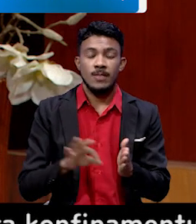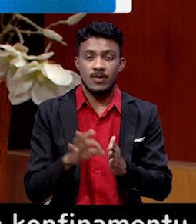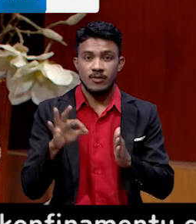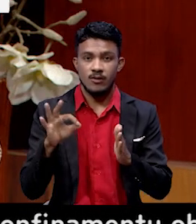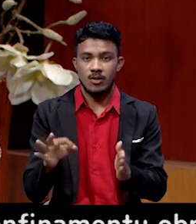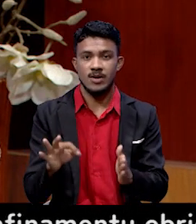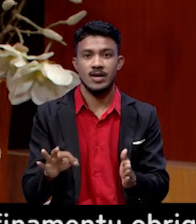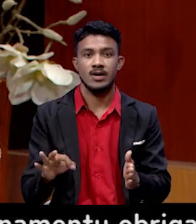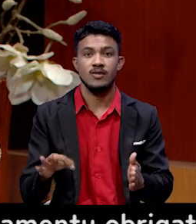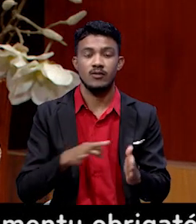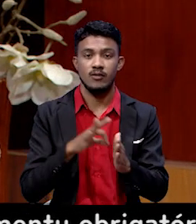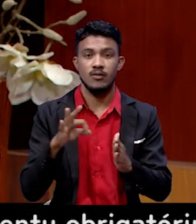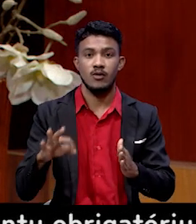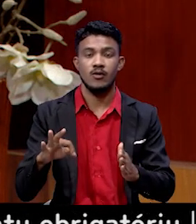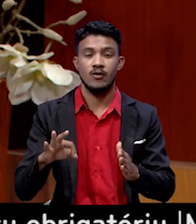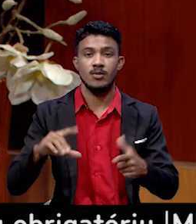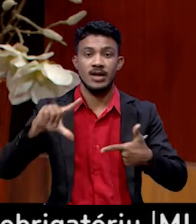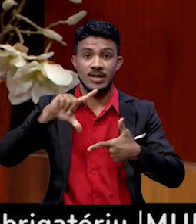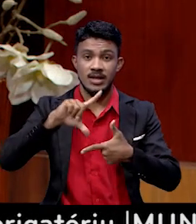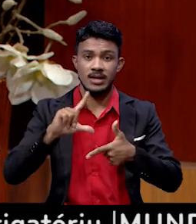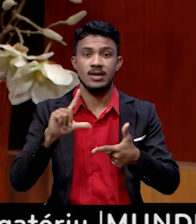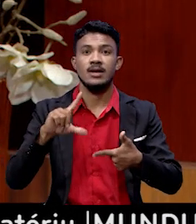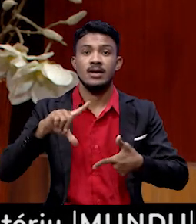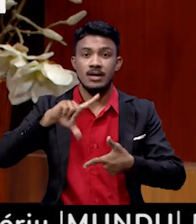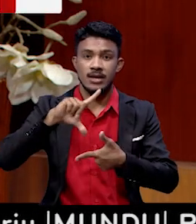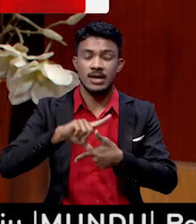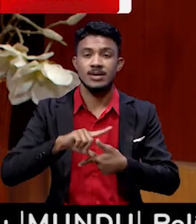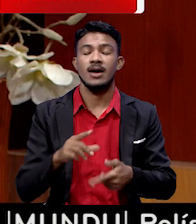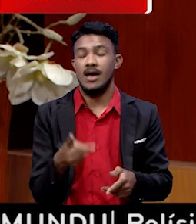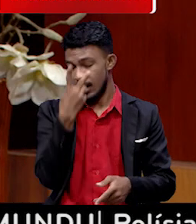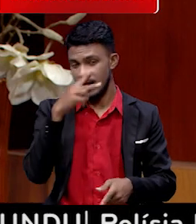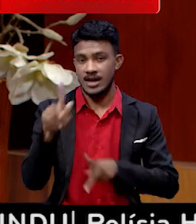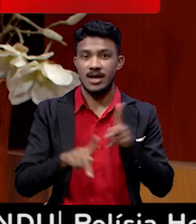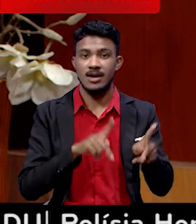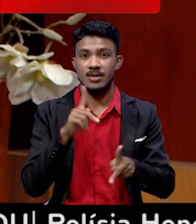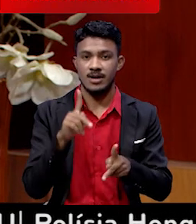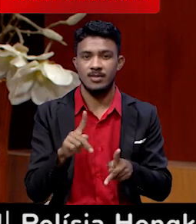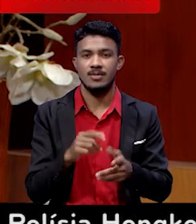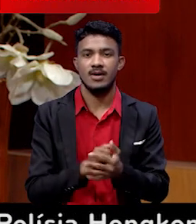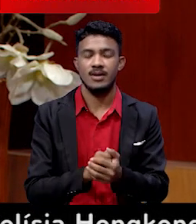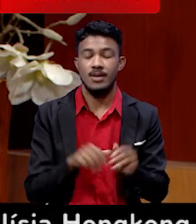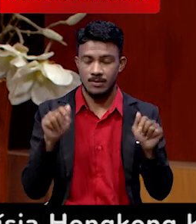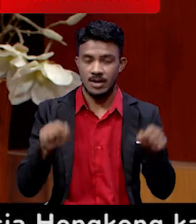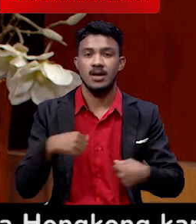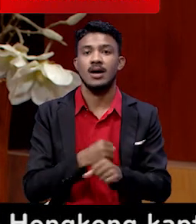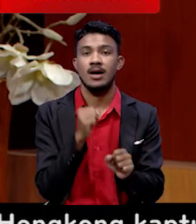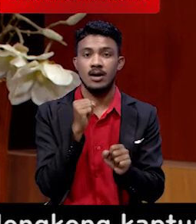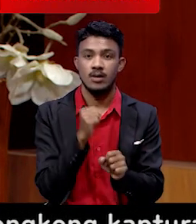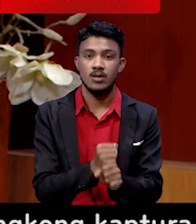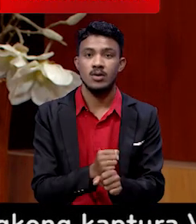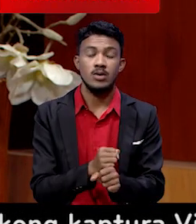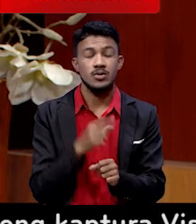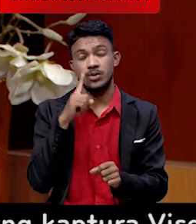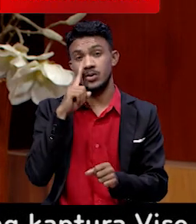Agora, triagem, né, se tu atende, é uma serana bem, mas que mais os sintomas, belha o swab. Swab,